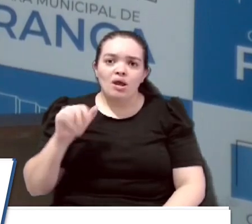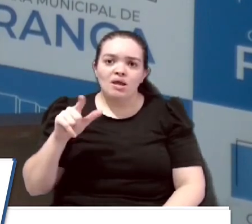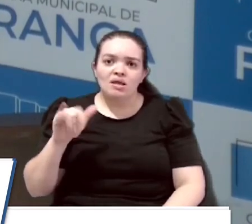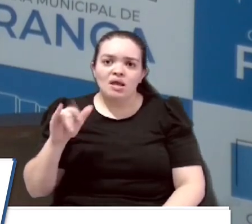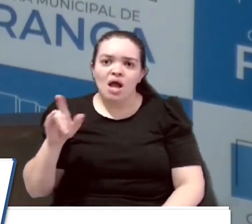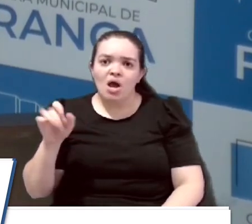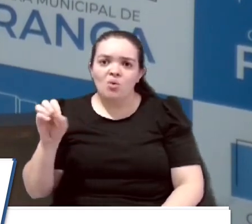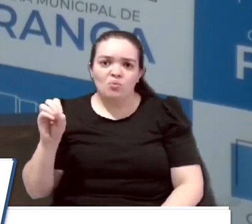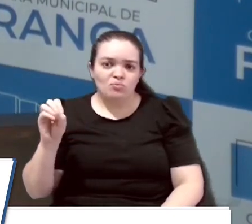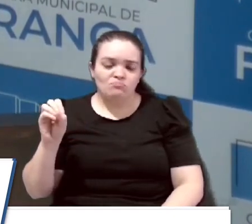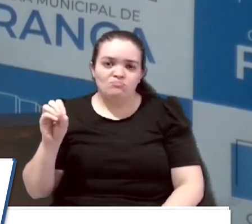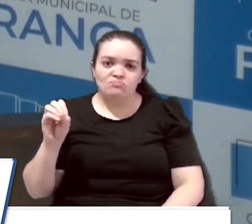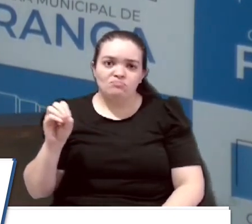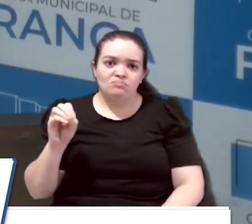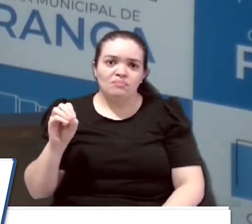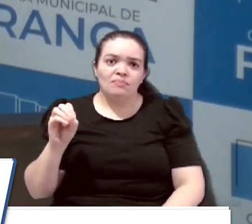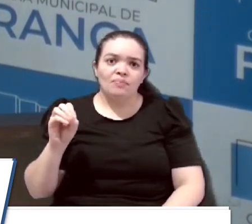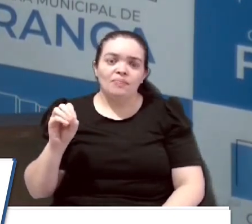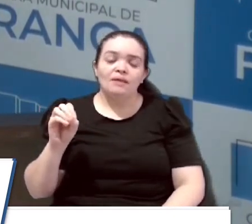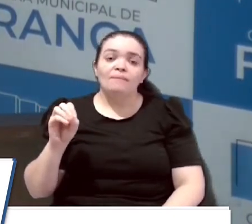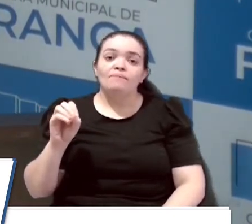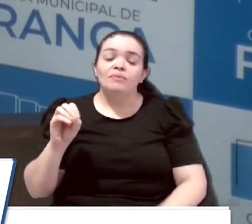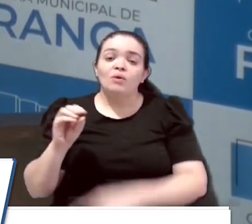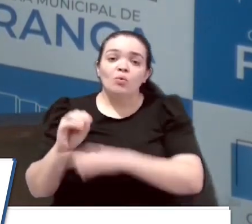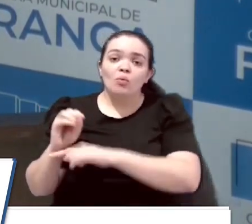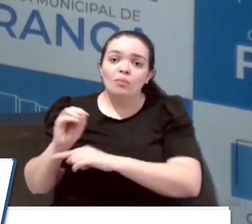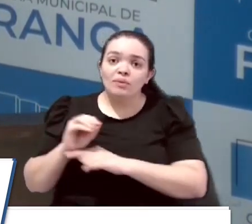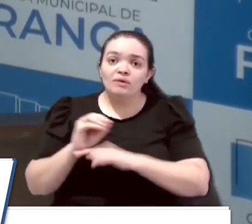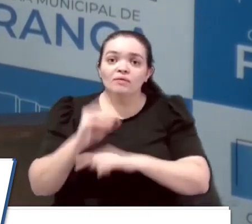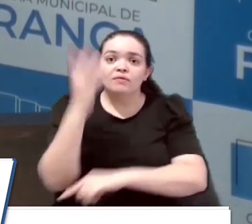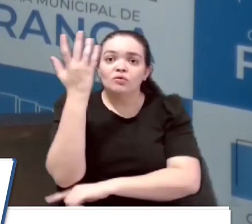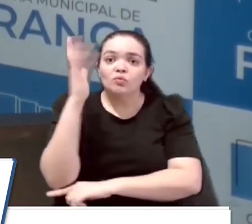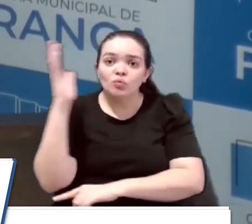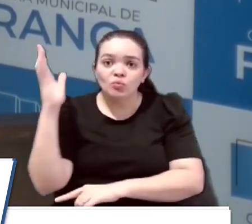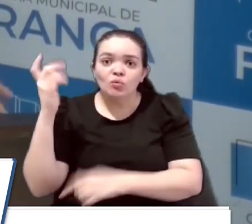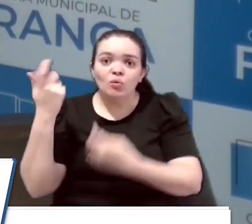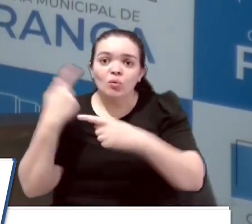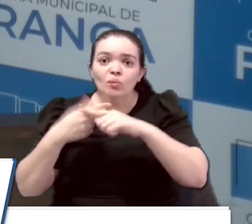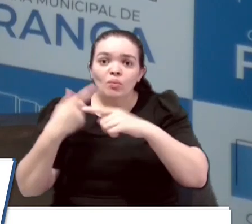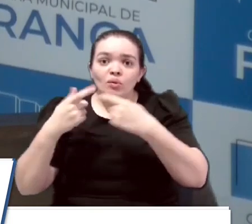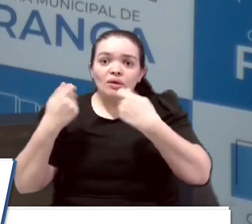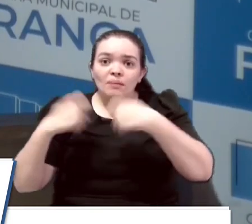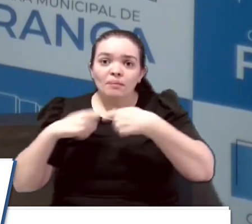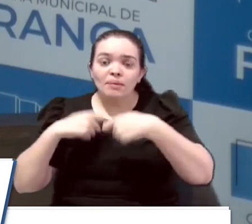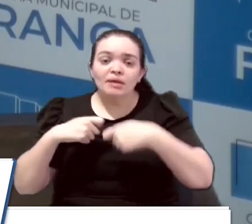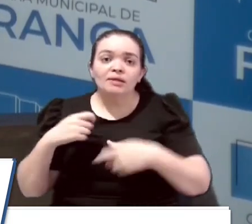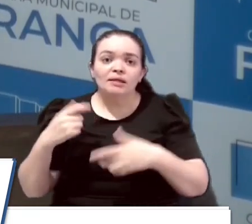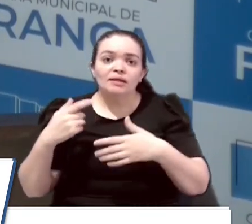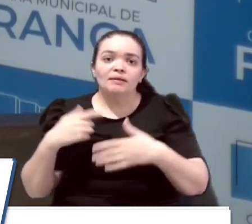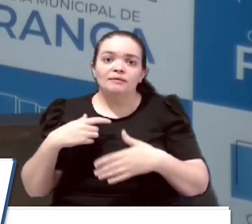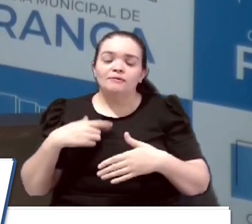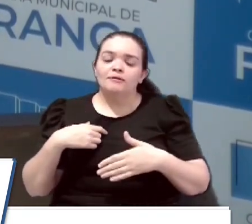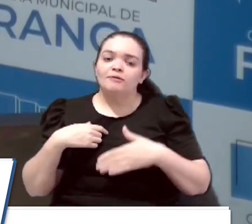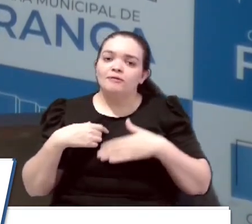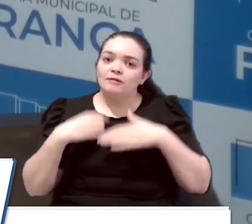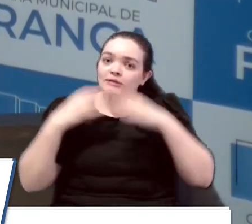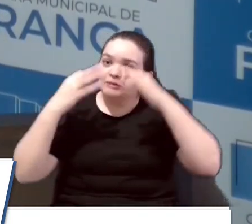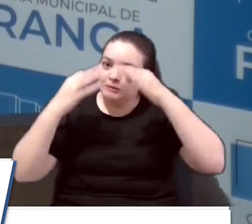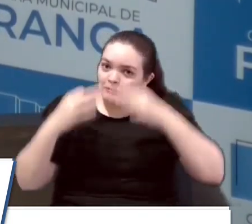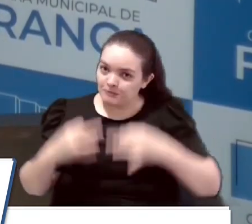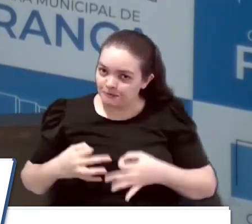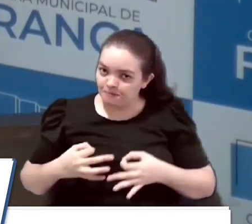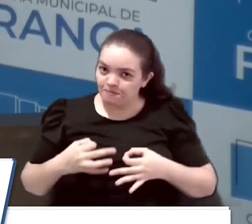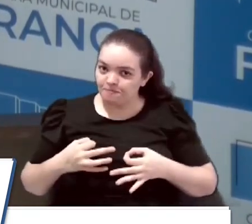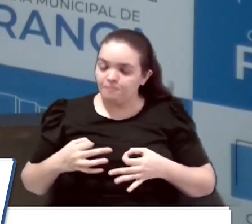Reinaldo, é a preservação do meio ambiente, porque precisa estar de forma canalizada certa.